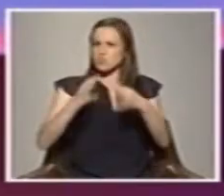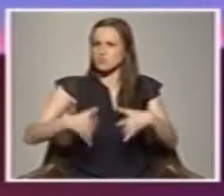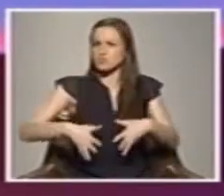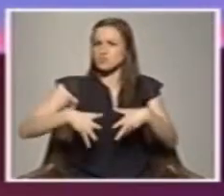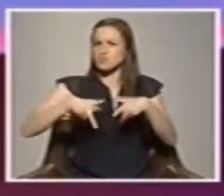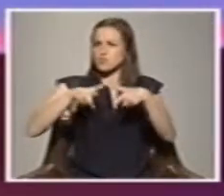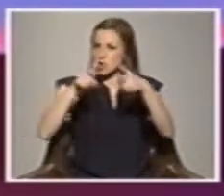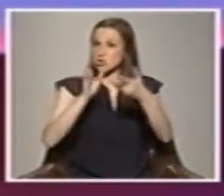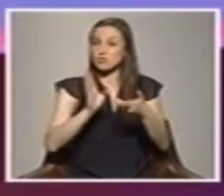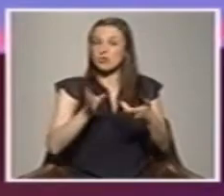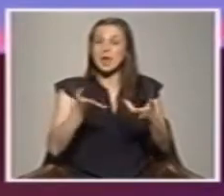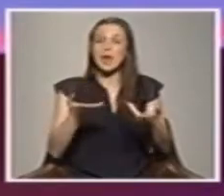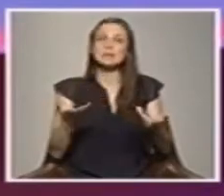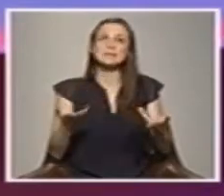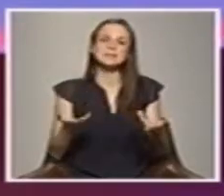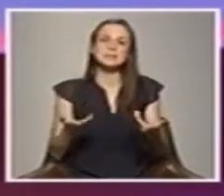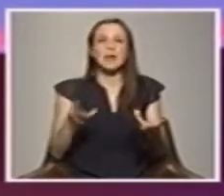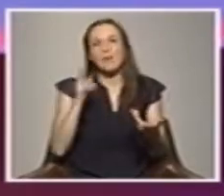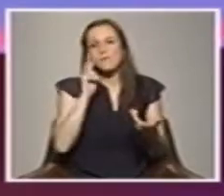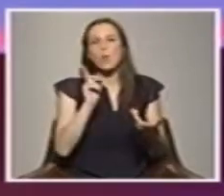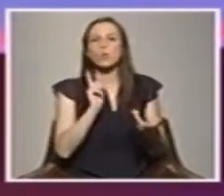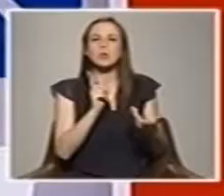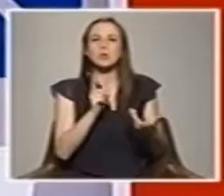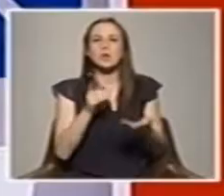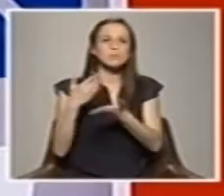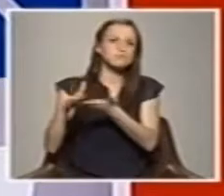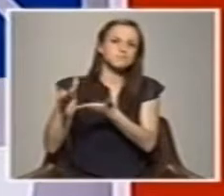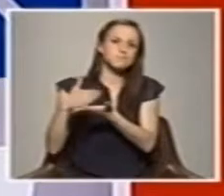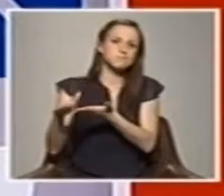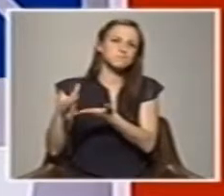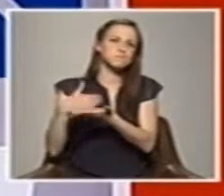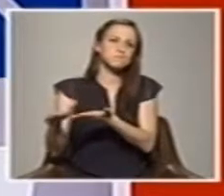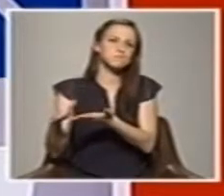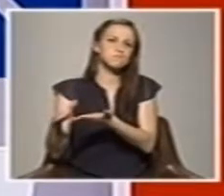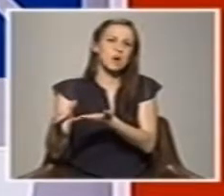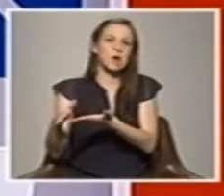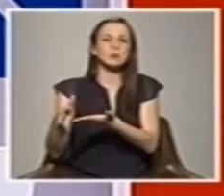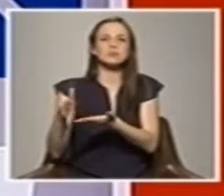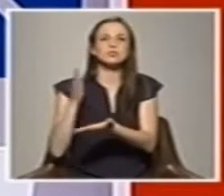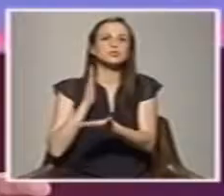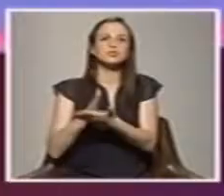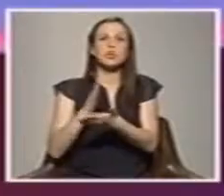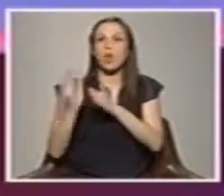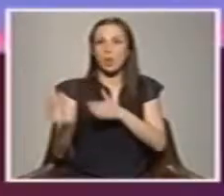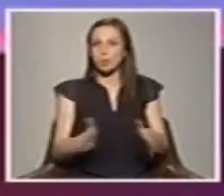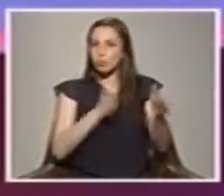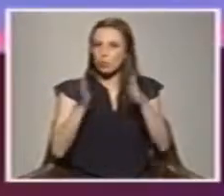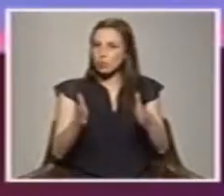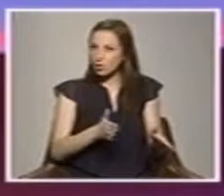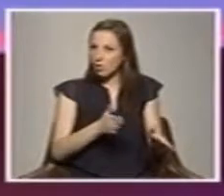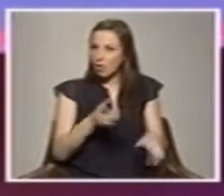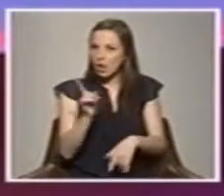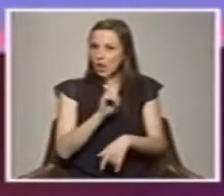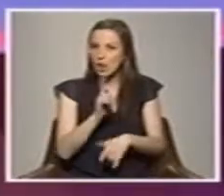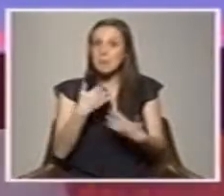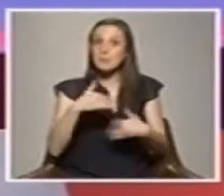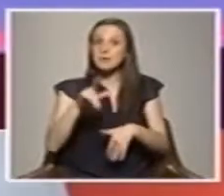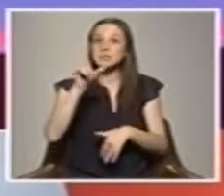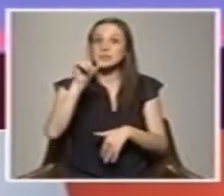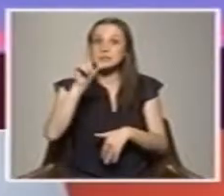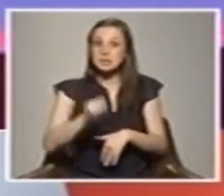evoluídas, o desperdício não é só ou não é tanto na produção, mas é no